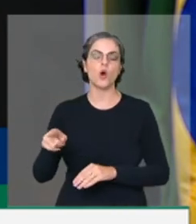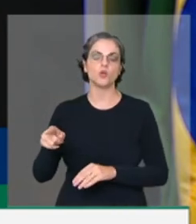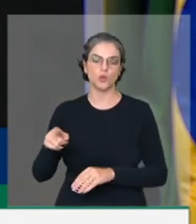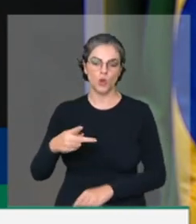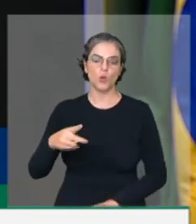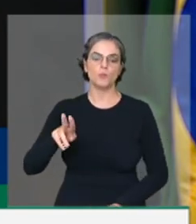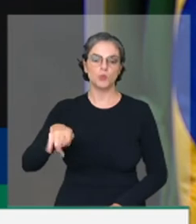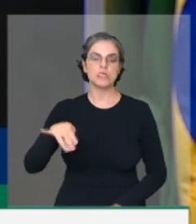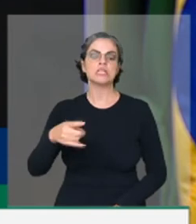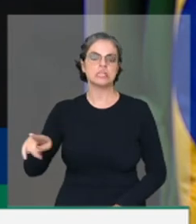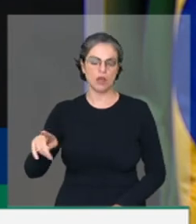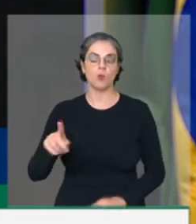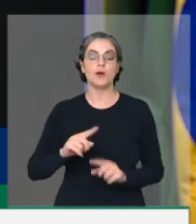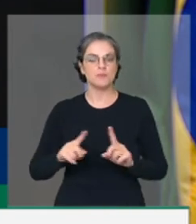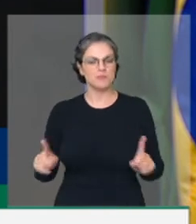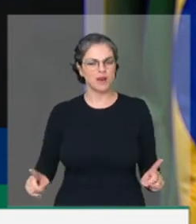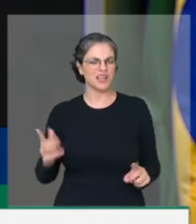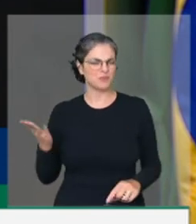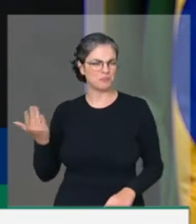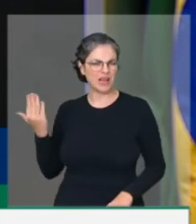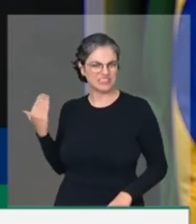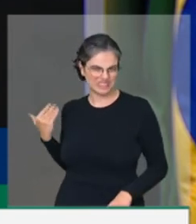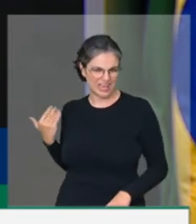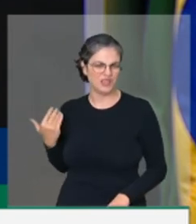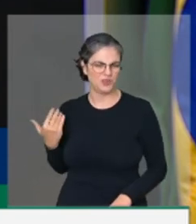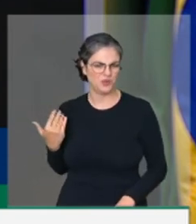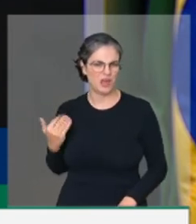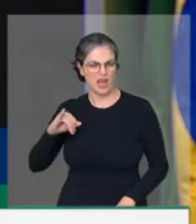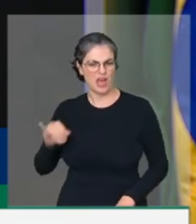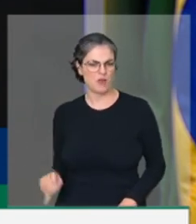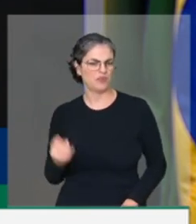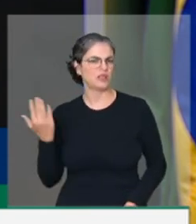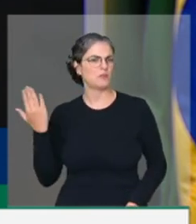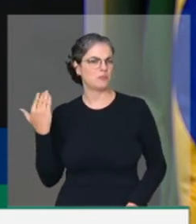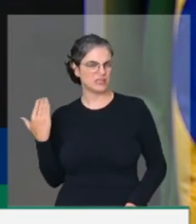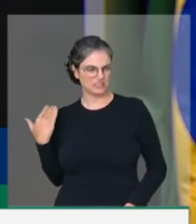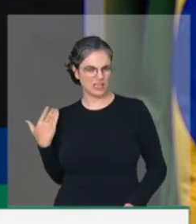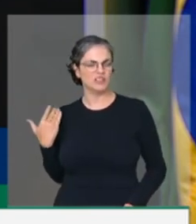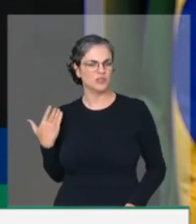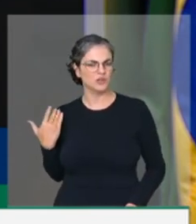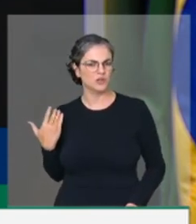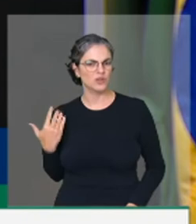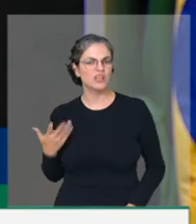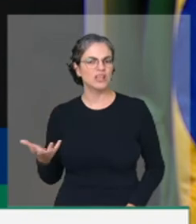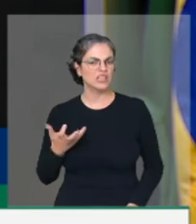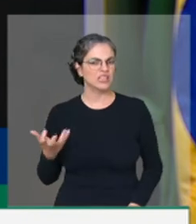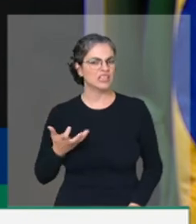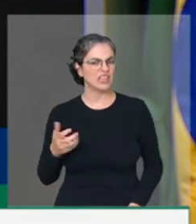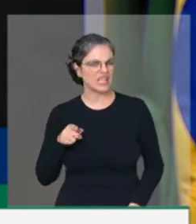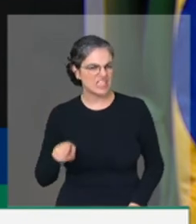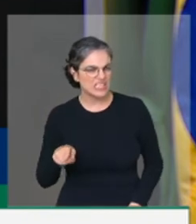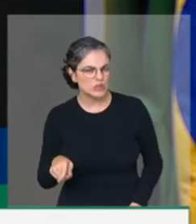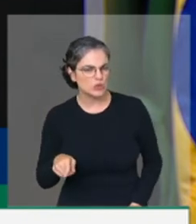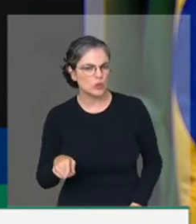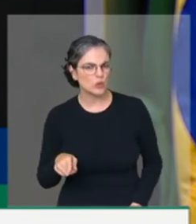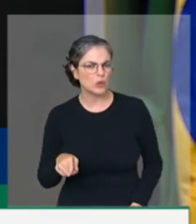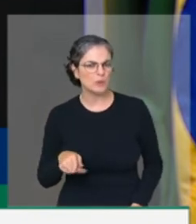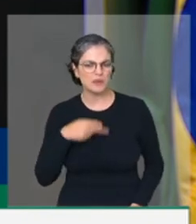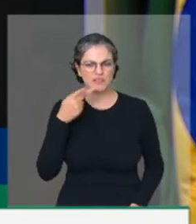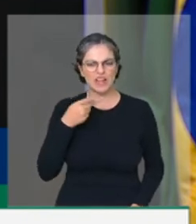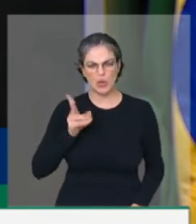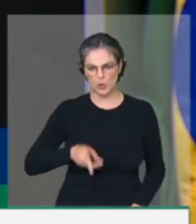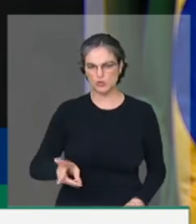usar o passado do parlamentar ou qualquer outro momento e querer colocar isso como condição para mantê-lo preso